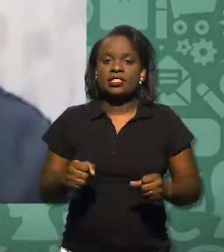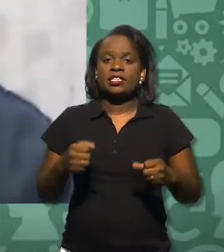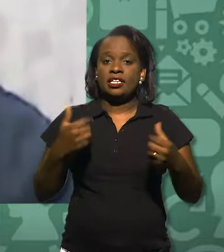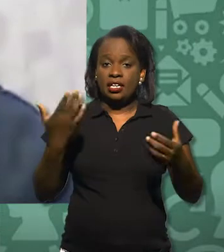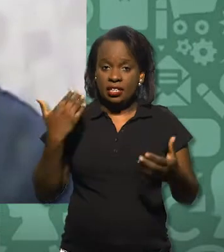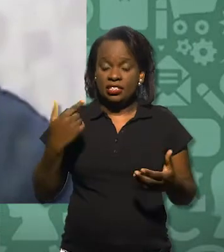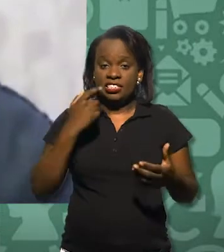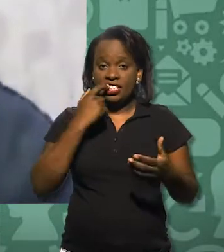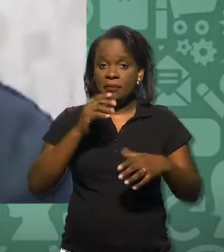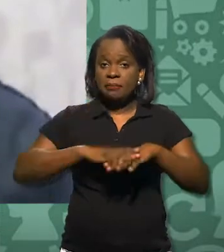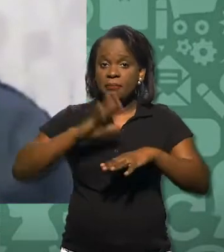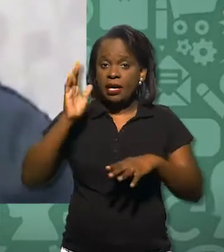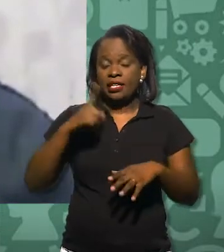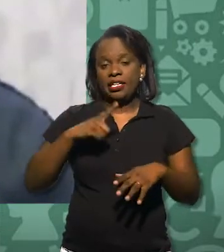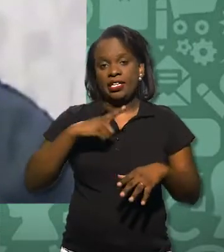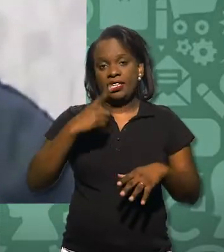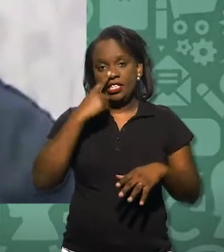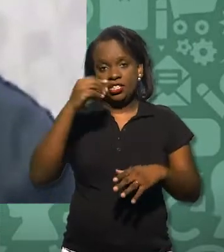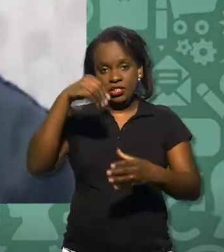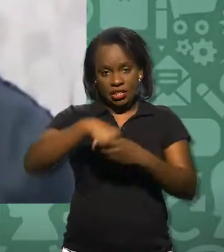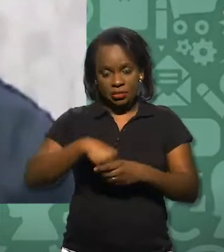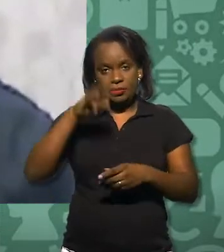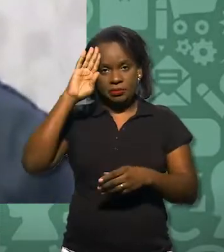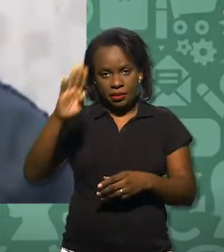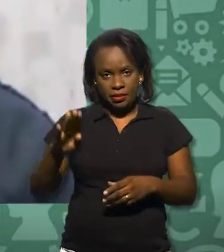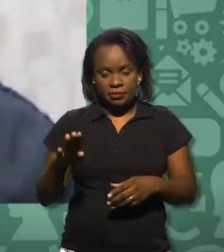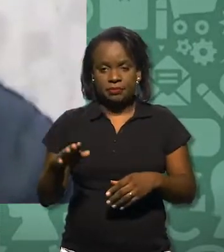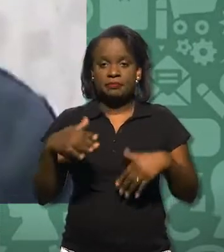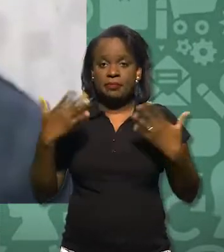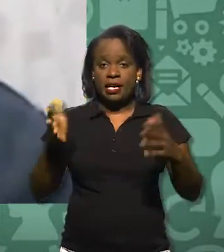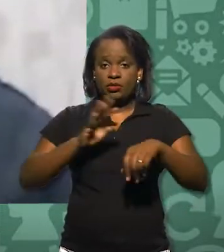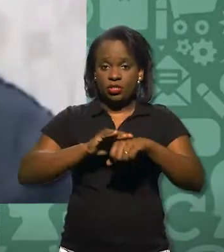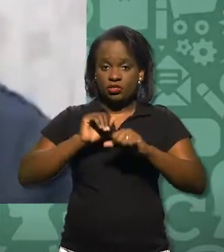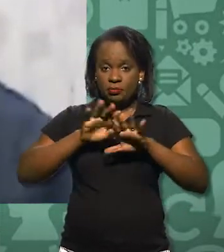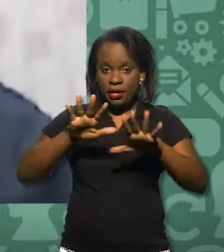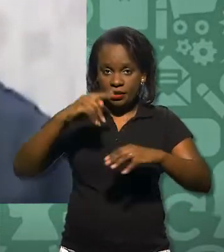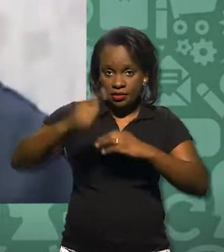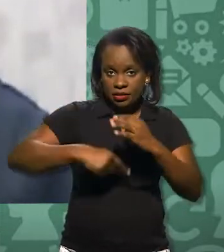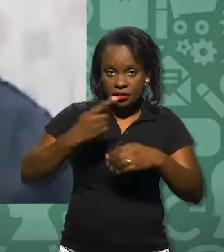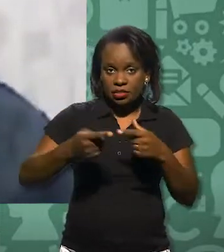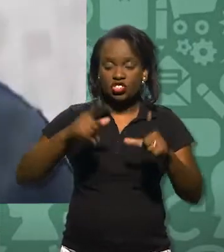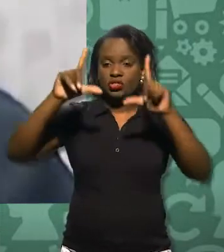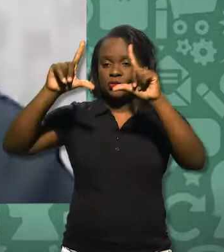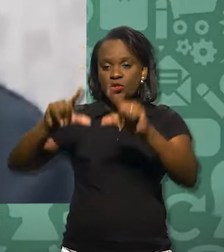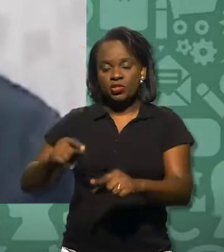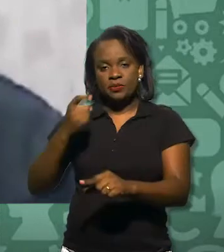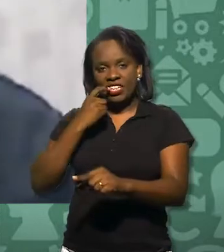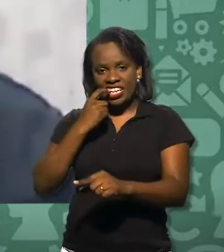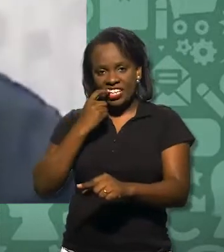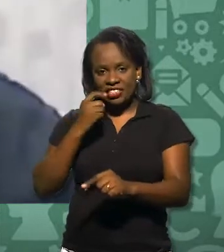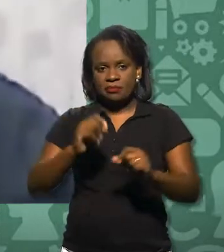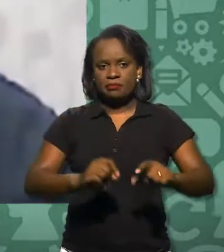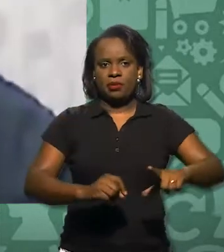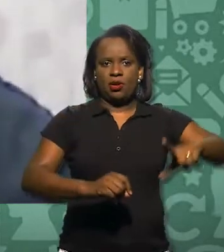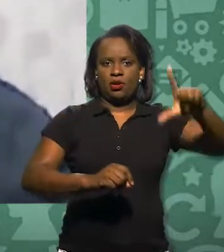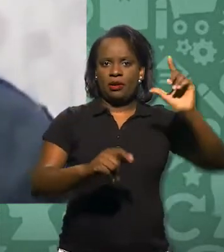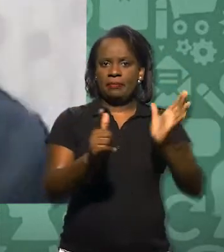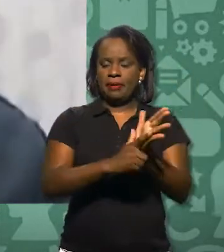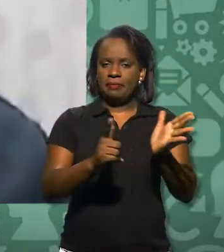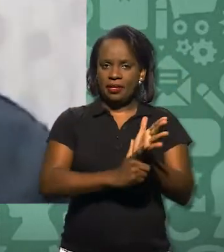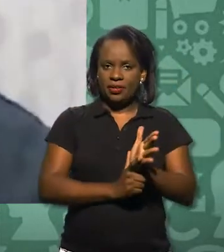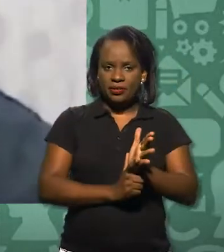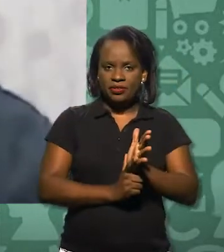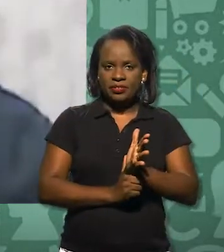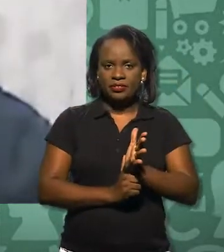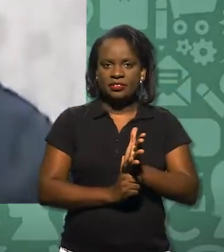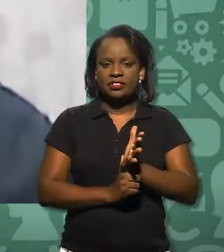e o plástico era o componente mais predominante no lixo. Com essa pandemia, não. Houve uma redução desse componente, e